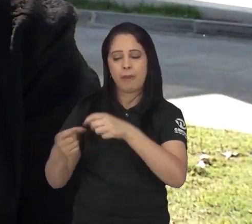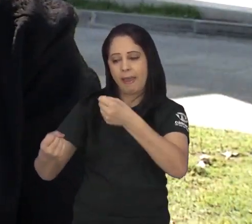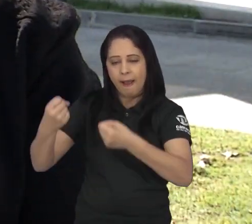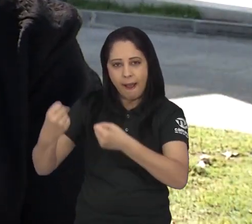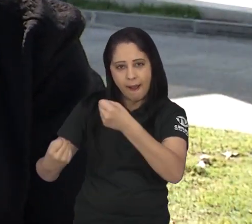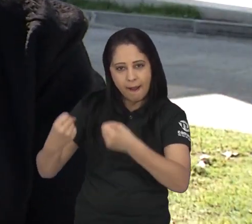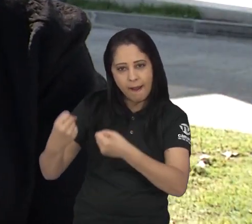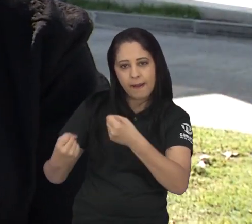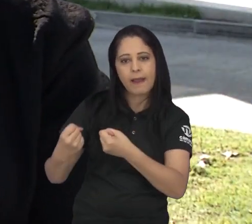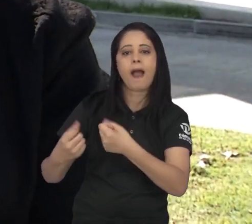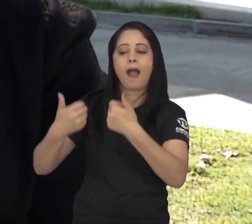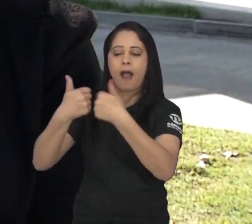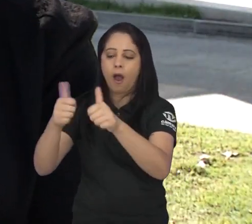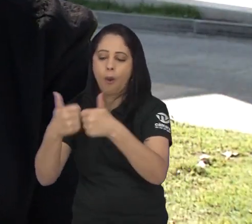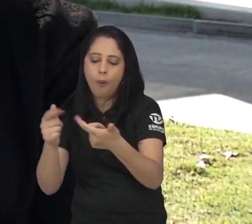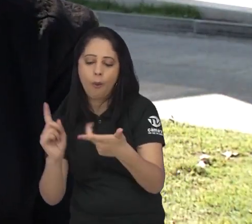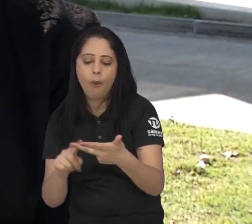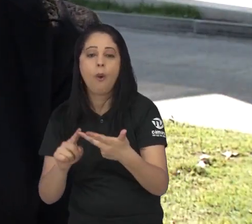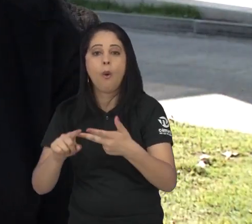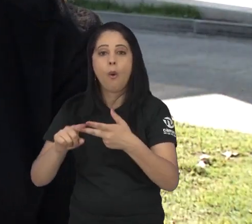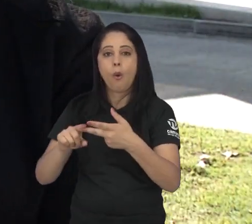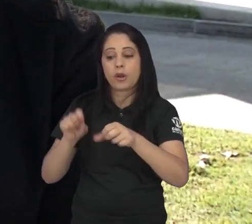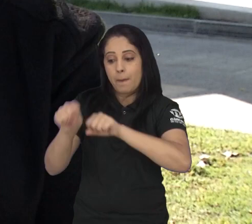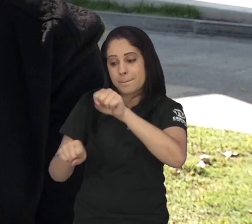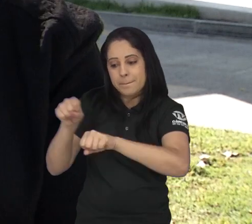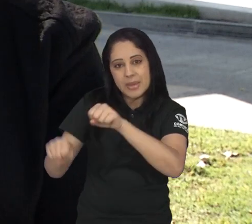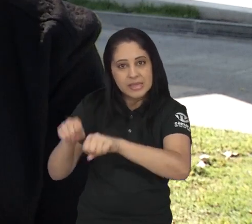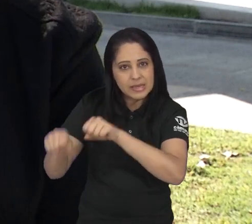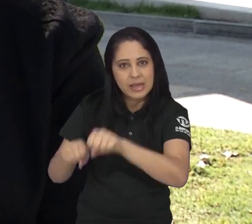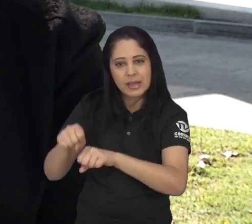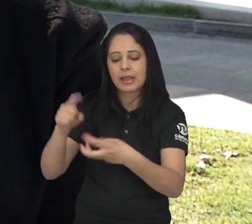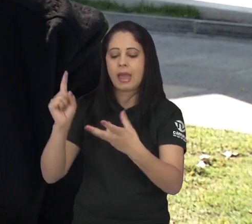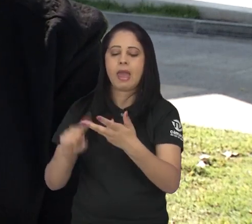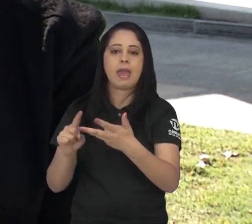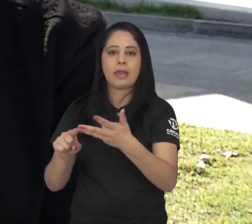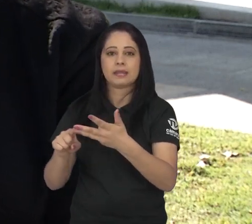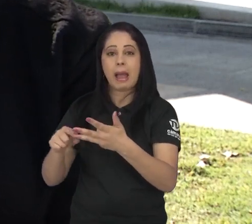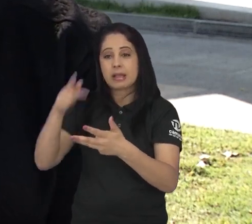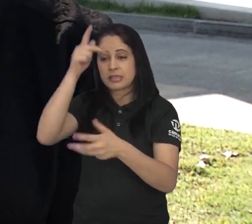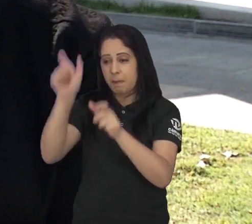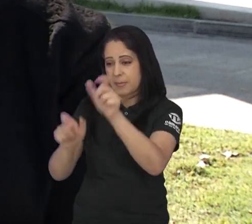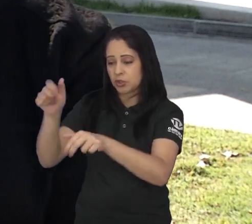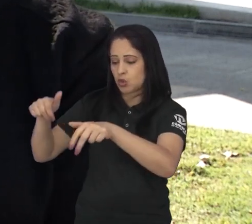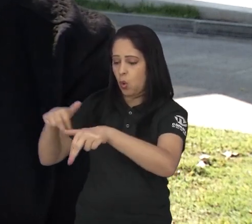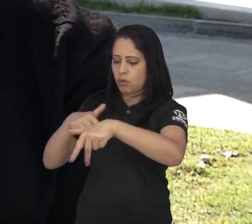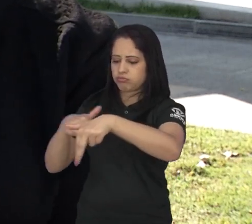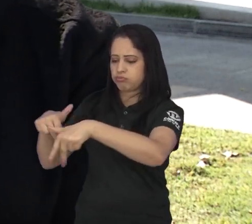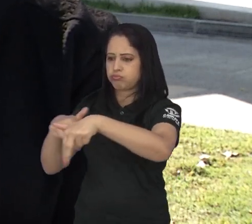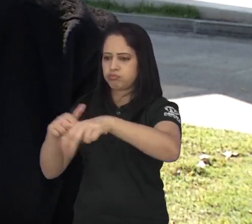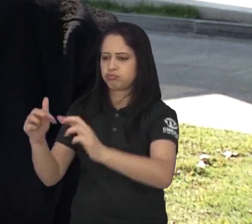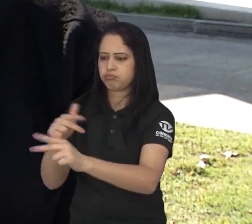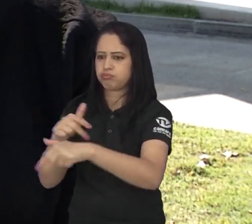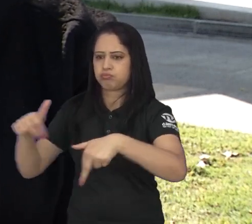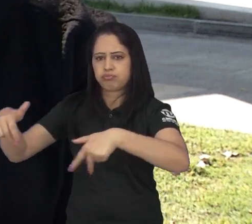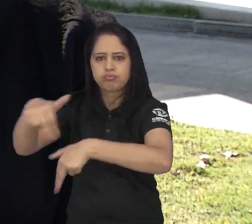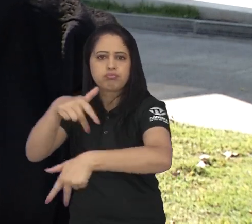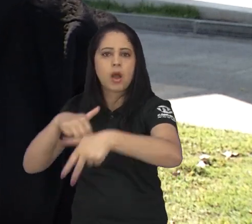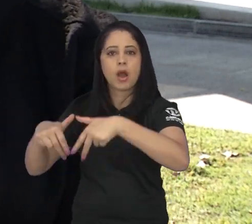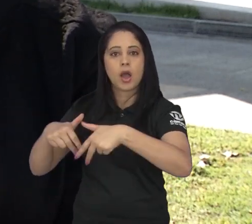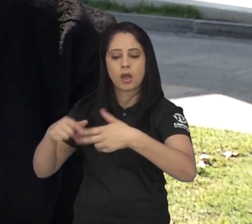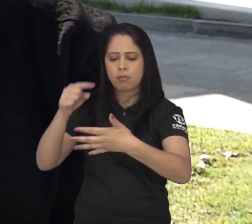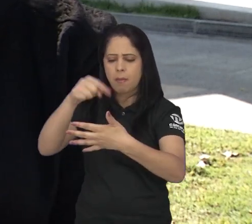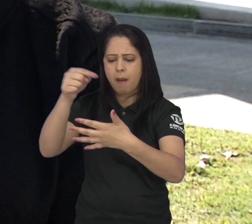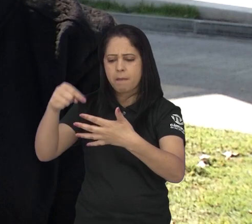só nos carros né mas aí nos transporte coletivos ciclovias lugares para pedestres né então eu acho que